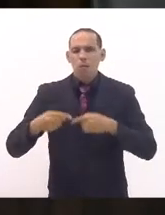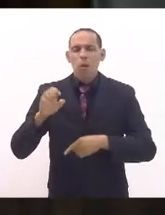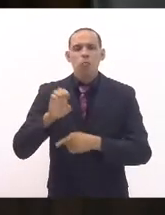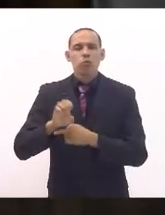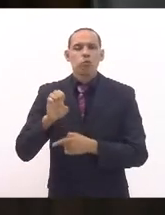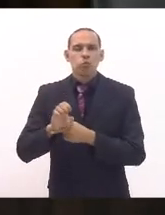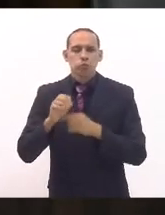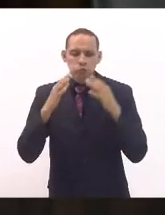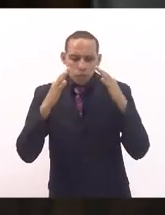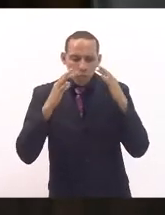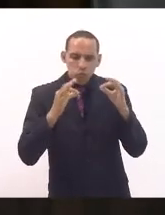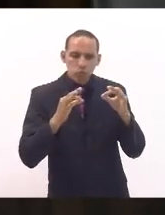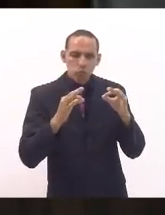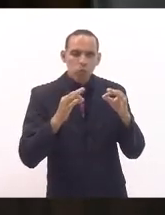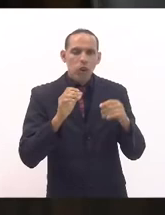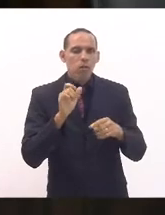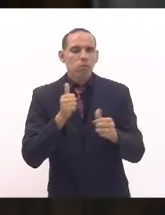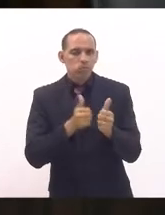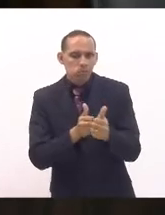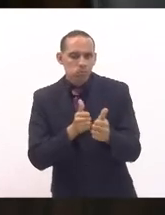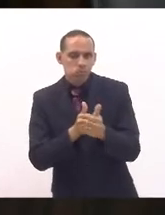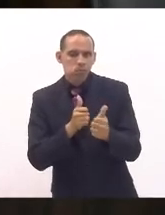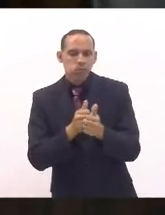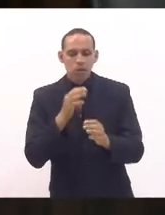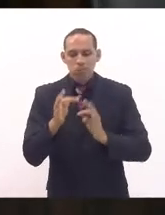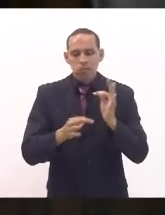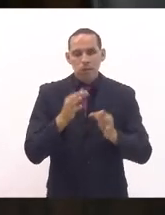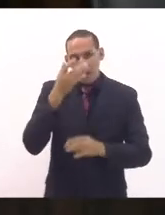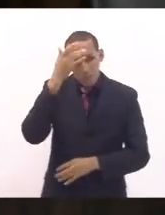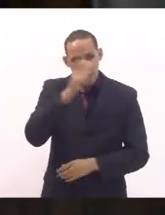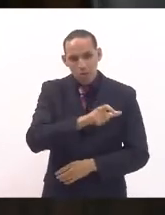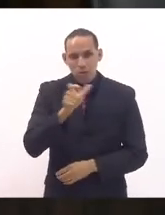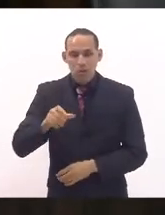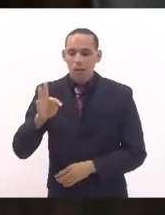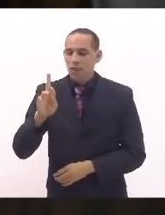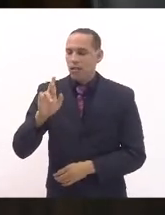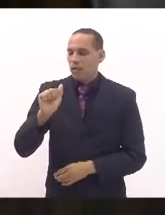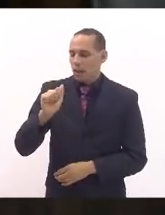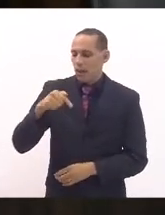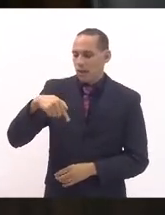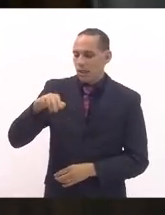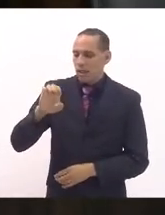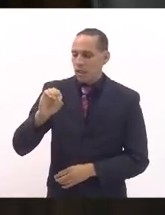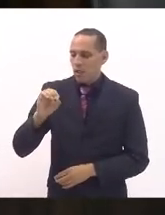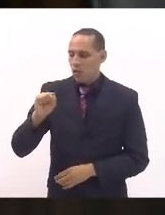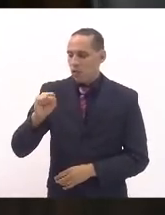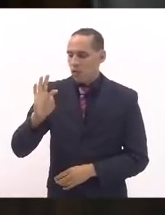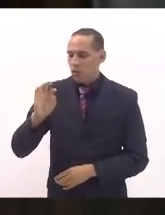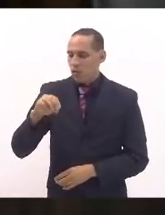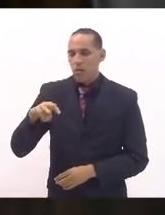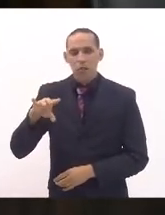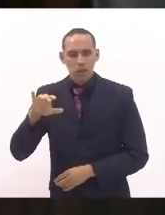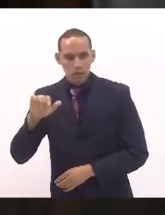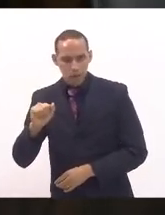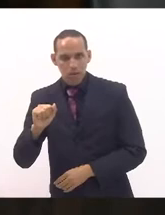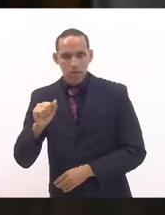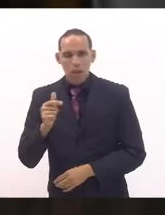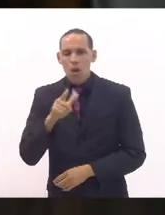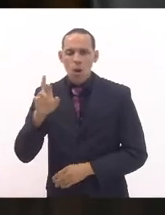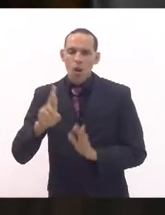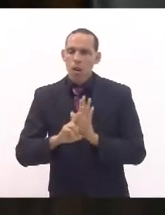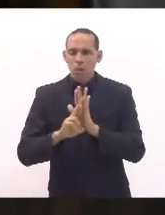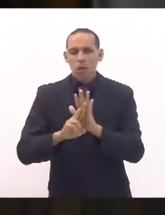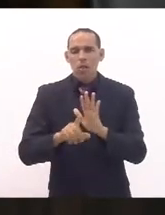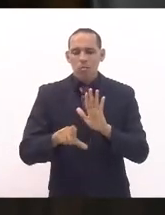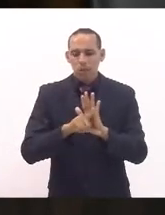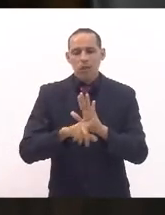atenção, acompanhamento e tratamento para pessoas com traqueostomia e seus representantes legais no âmbito do Estado do Rio de